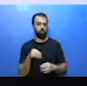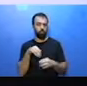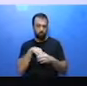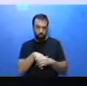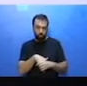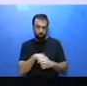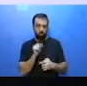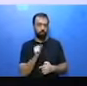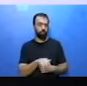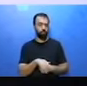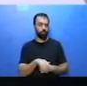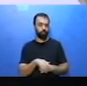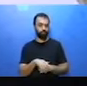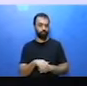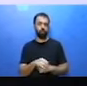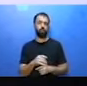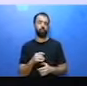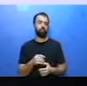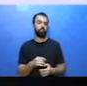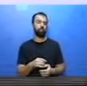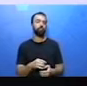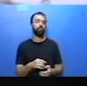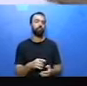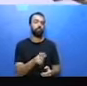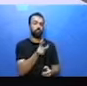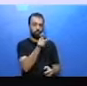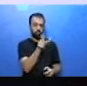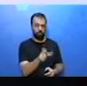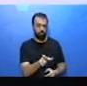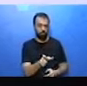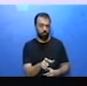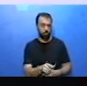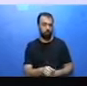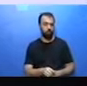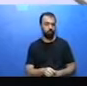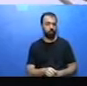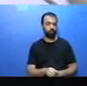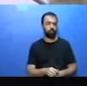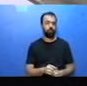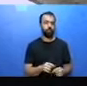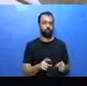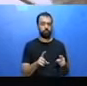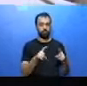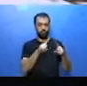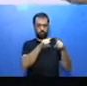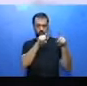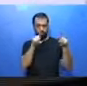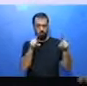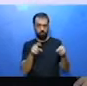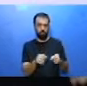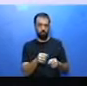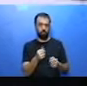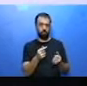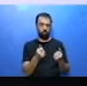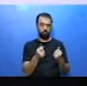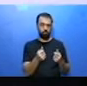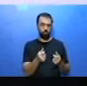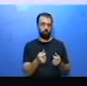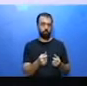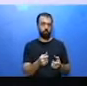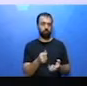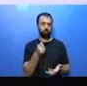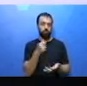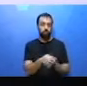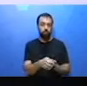mas vamos usar a paula comprou o livro nessa desde o dinheiro que ela tinha o dinheiro